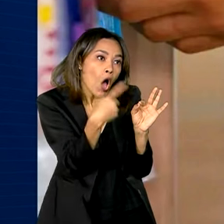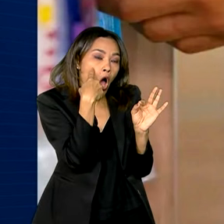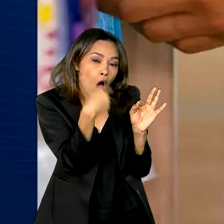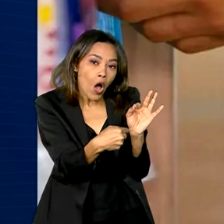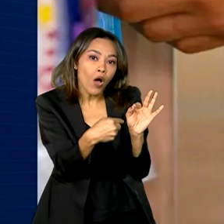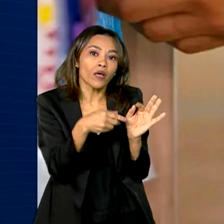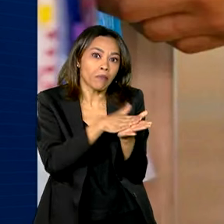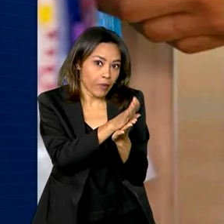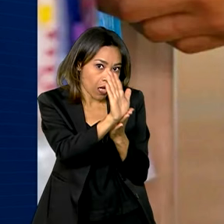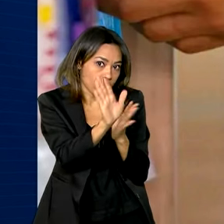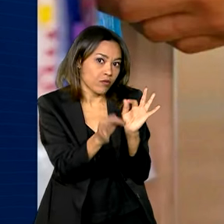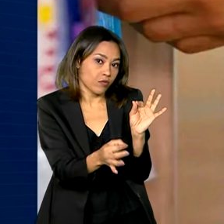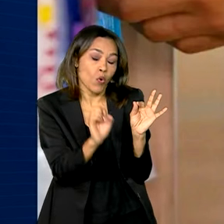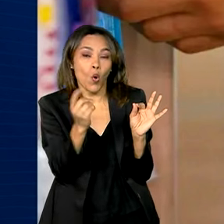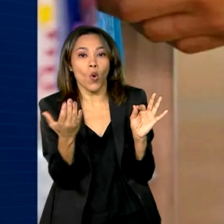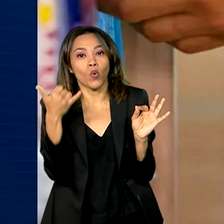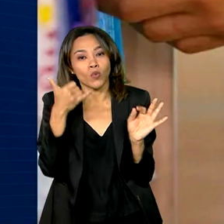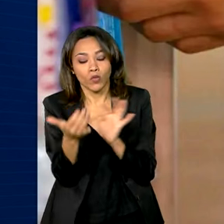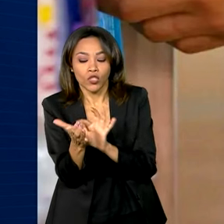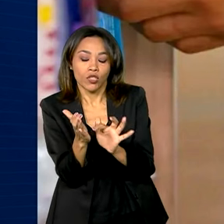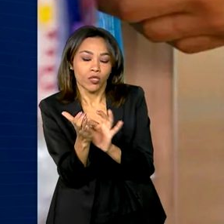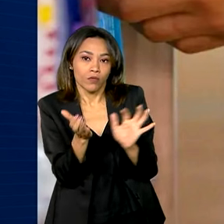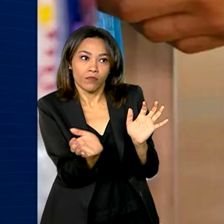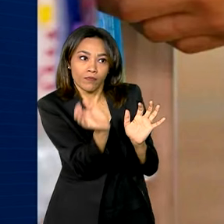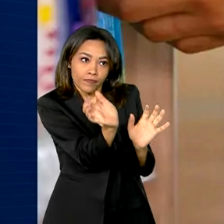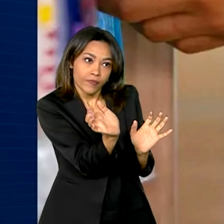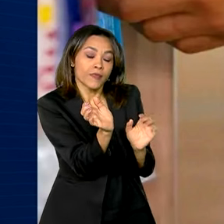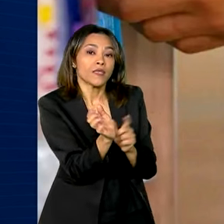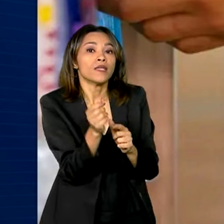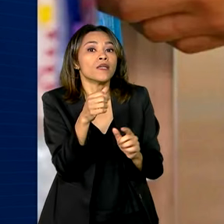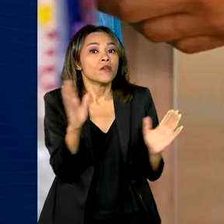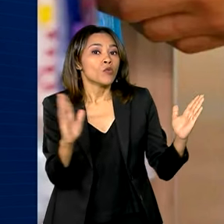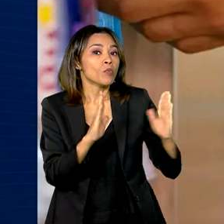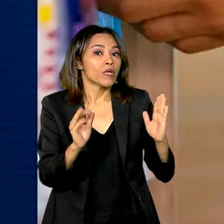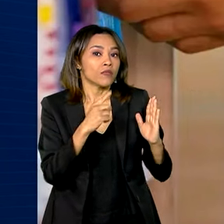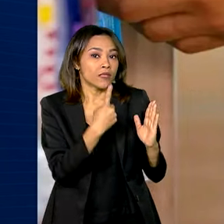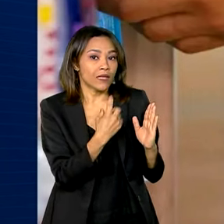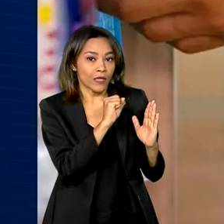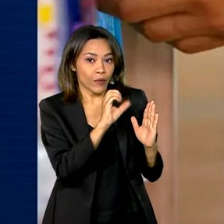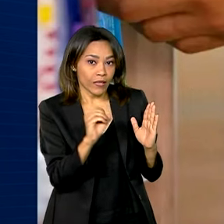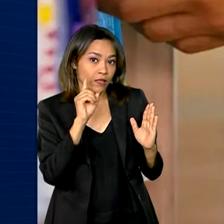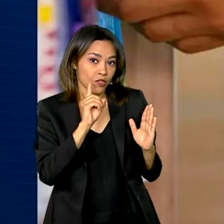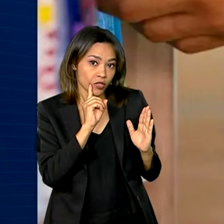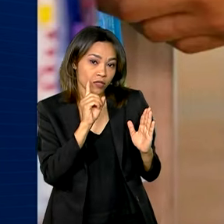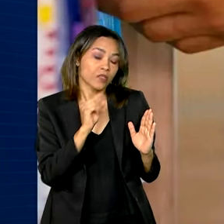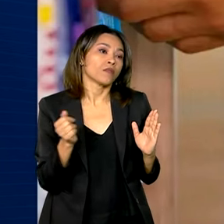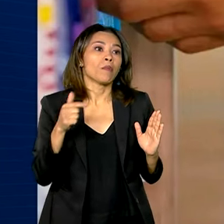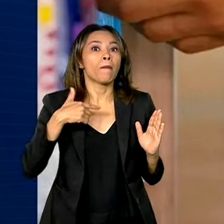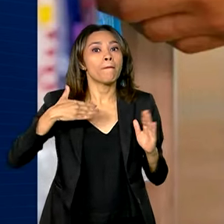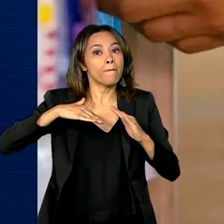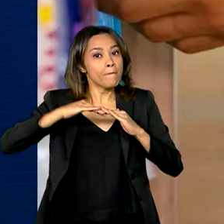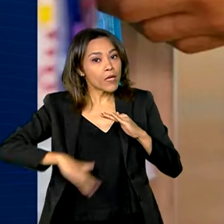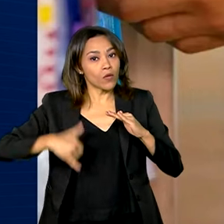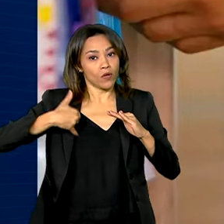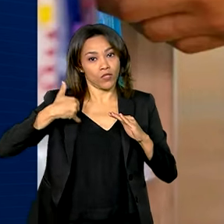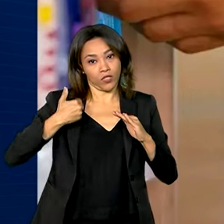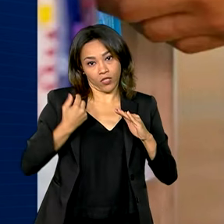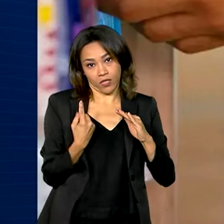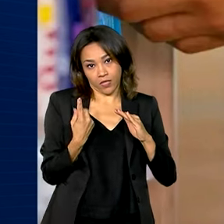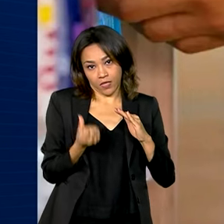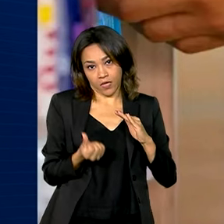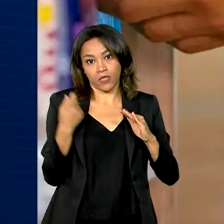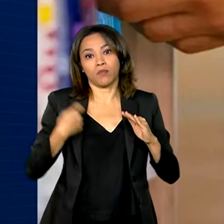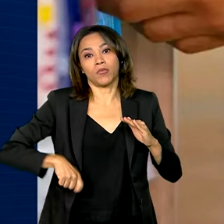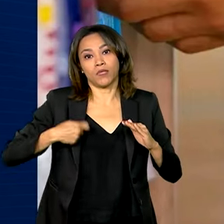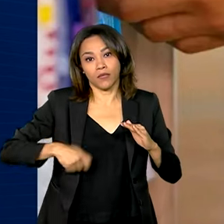formato impresso ou digital e terá validade de 180 dias. A aquisição, para menores de 16 anos, deve